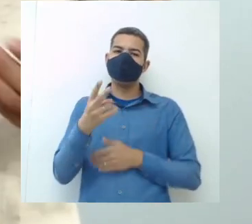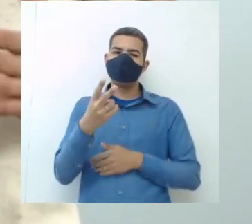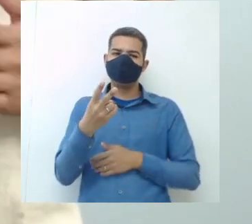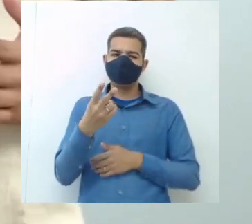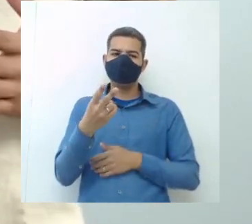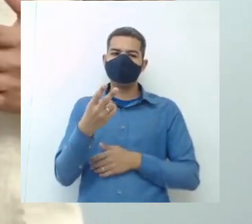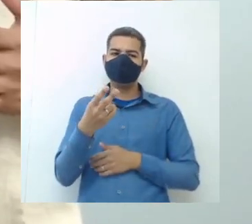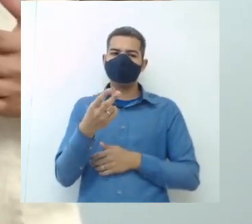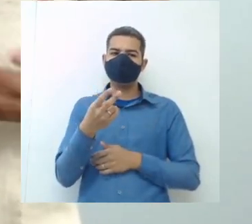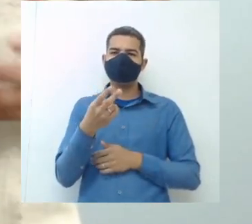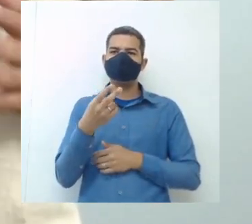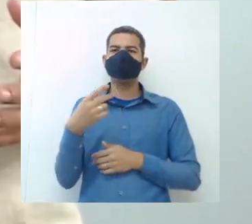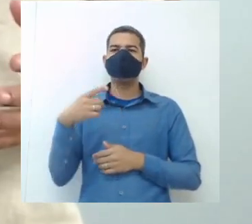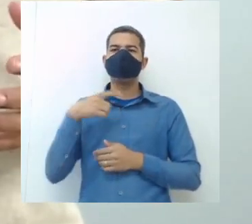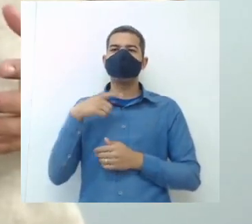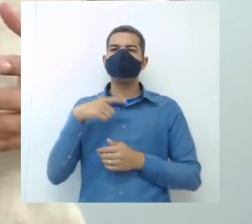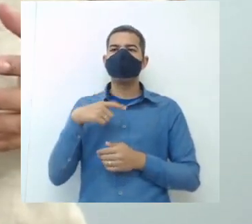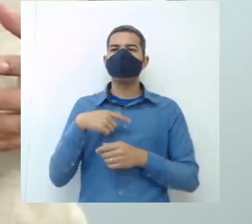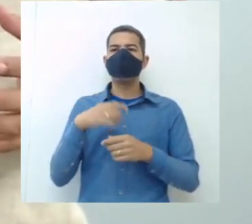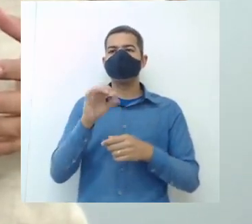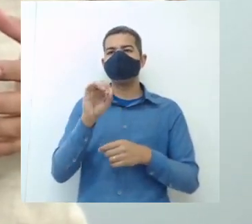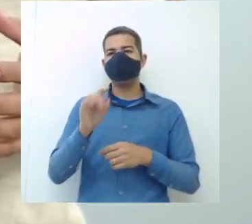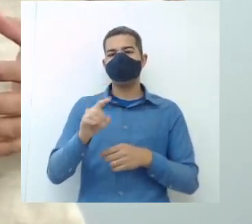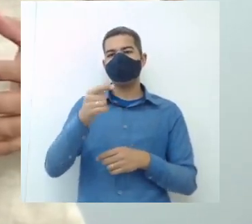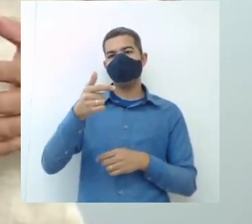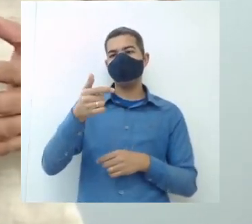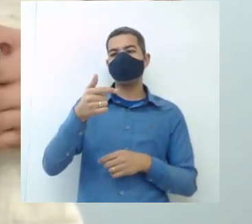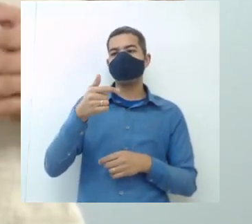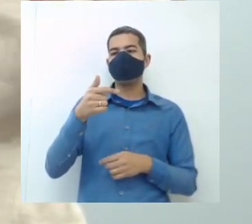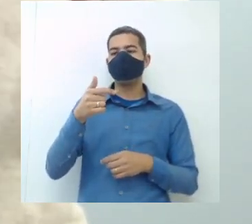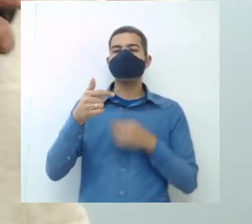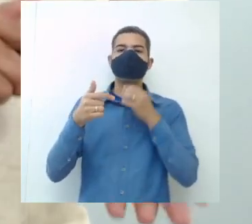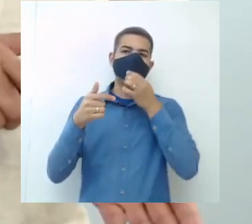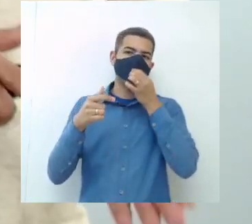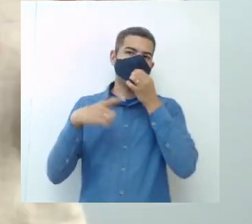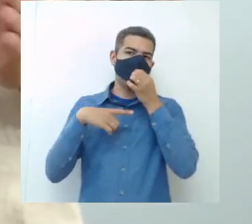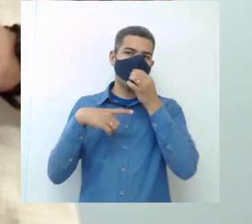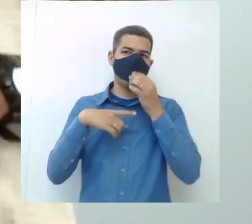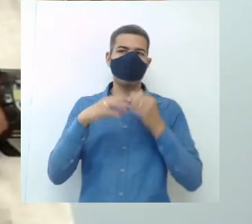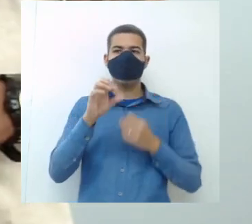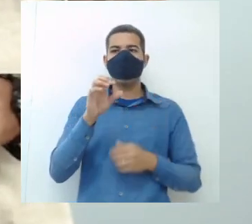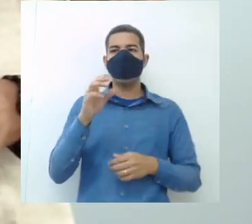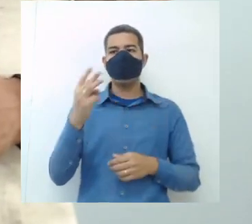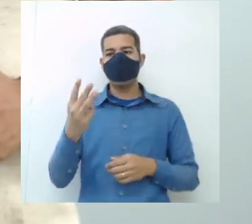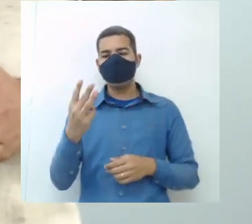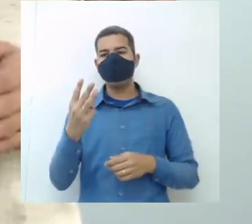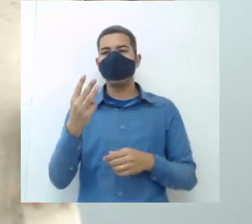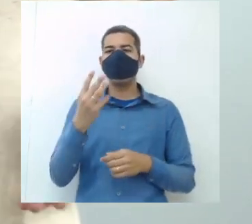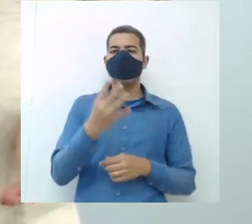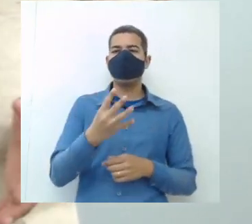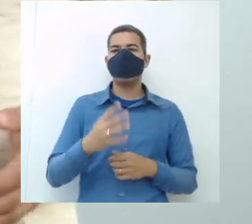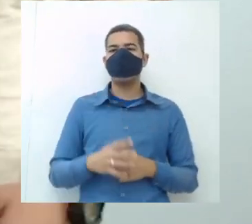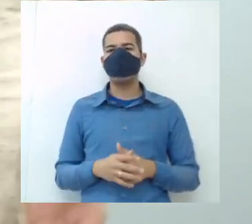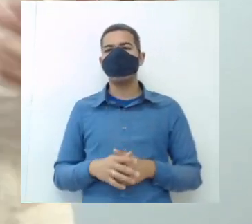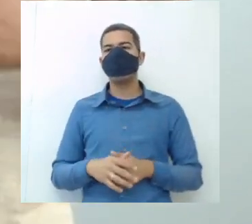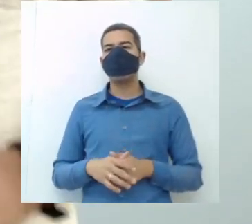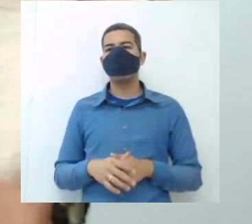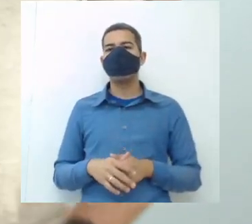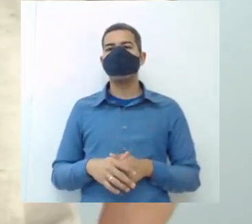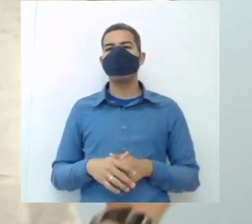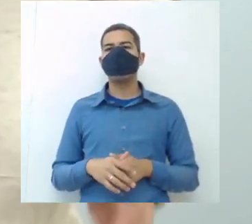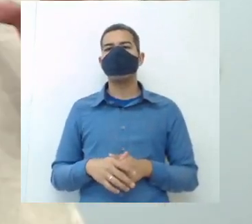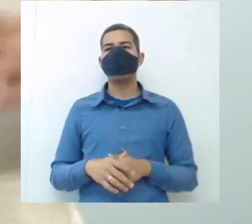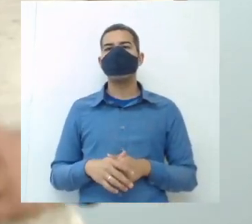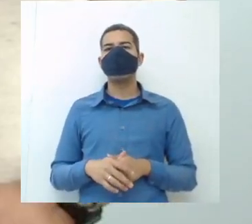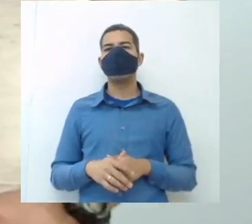5, 2 vai dar 0,2. Então vai ficar no intervalo aí de 3 em 4, tá? Nessa mesmo intervalo a gente vai